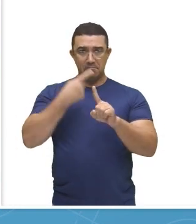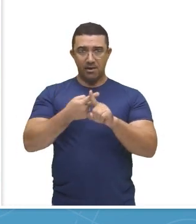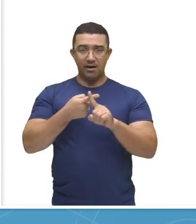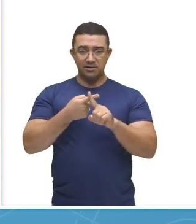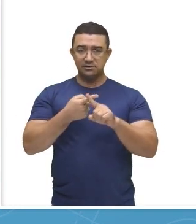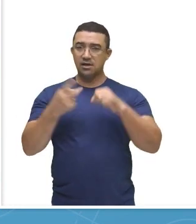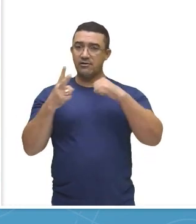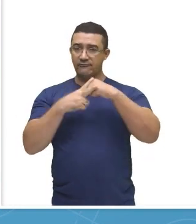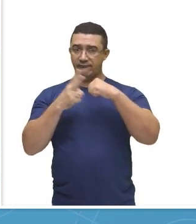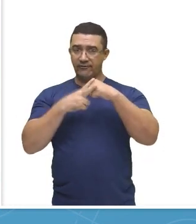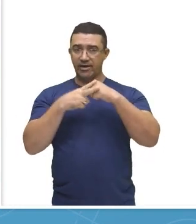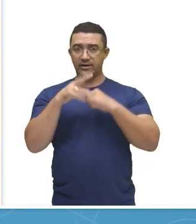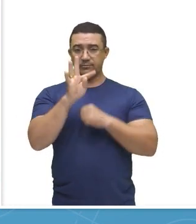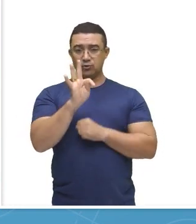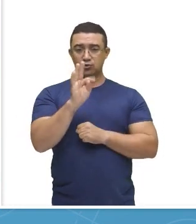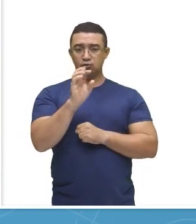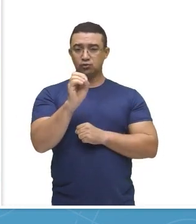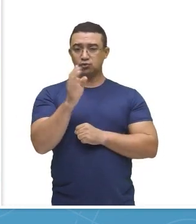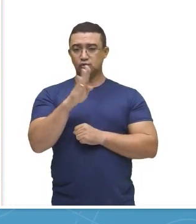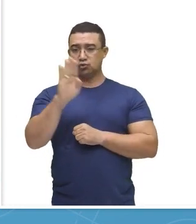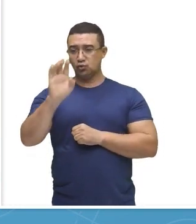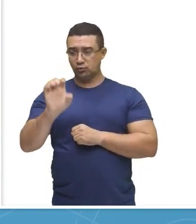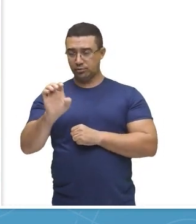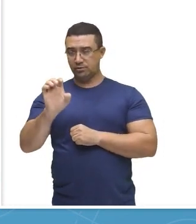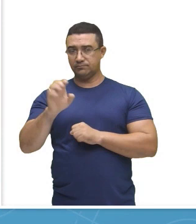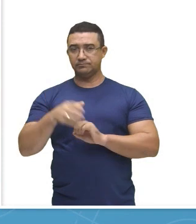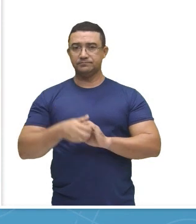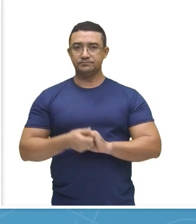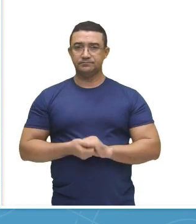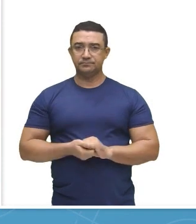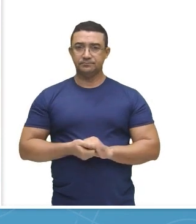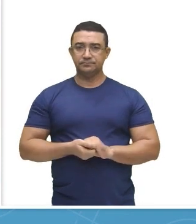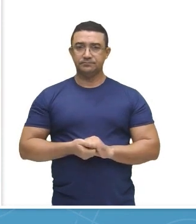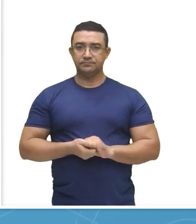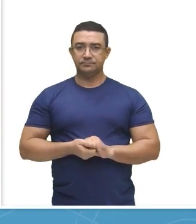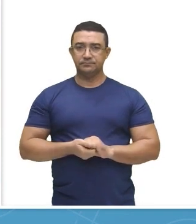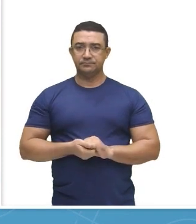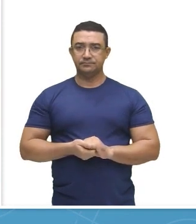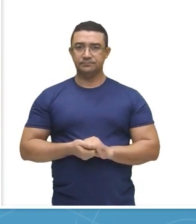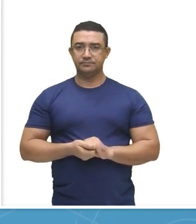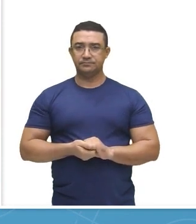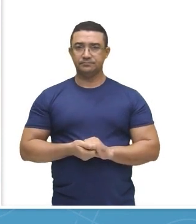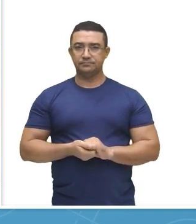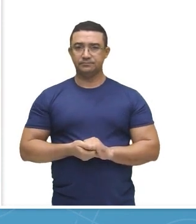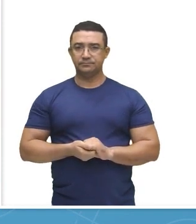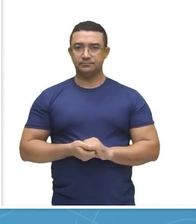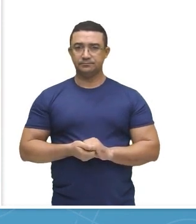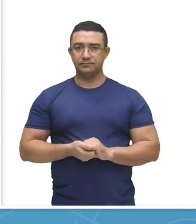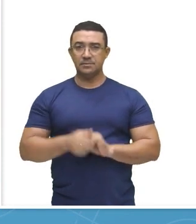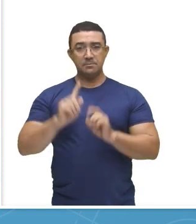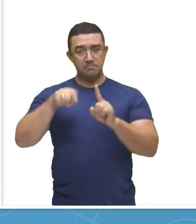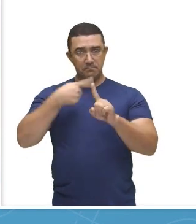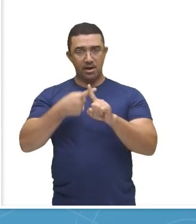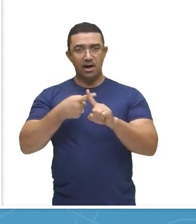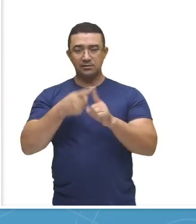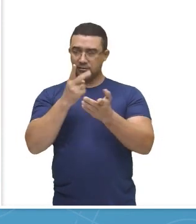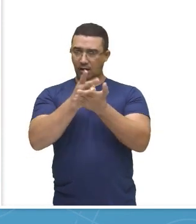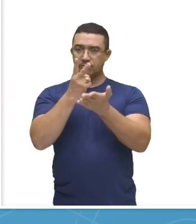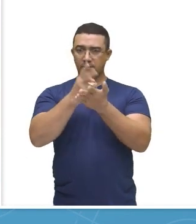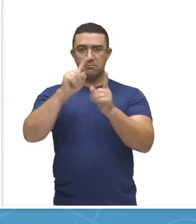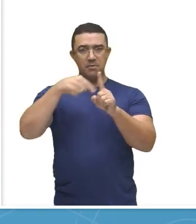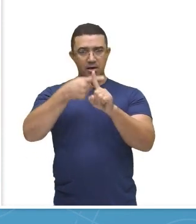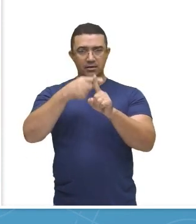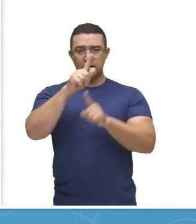eu terei o meu famoso verbo to be, o verb to be. Going to, para sempre utiliza o